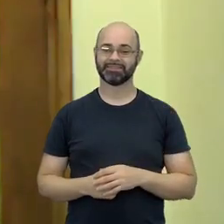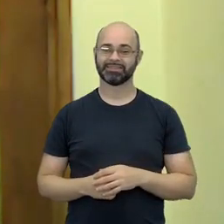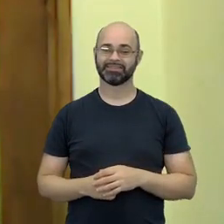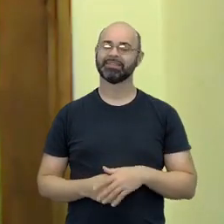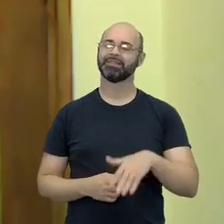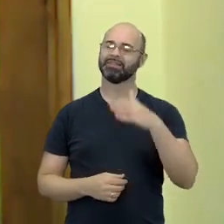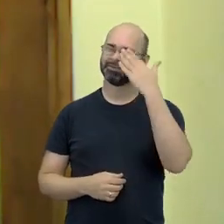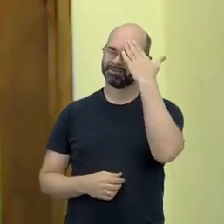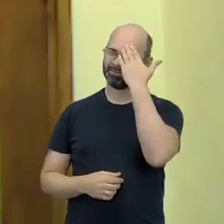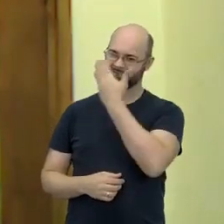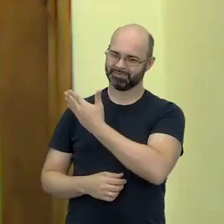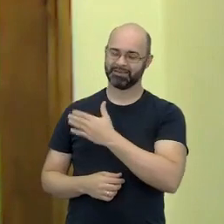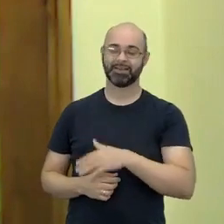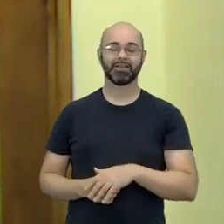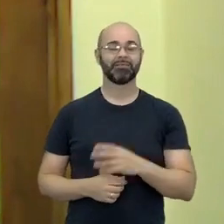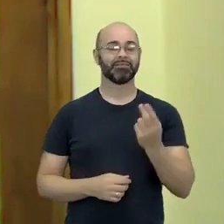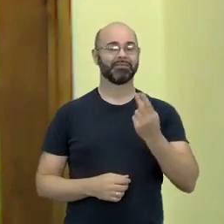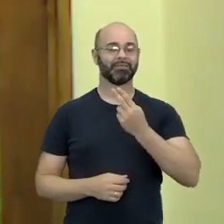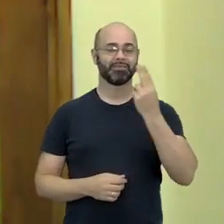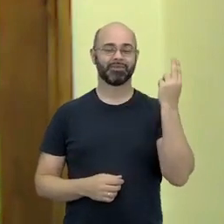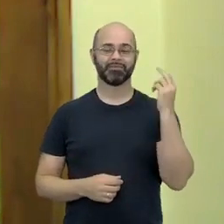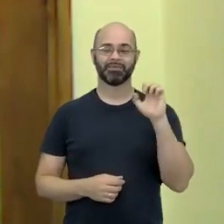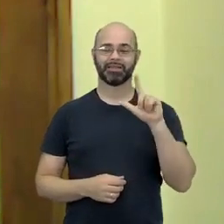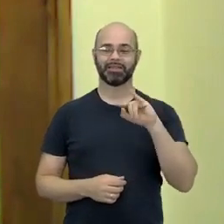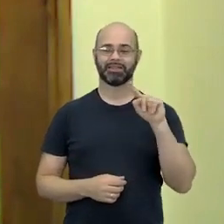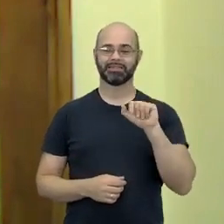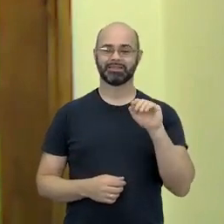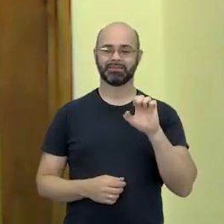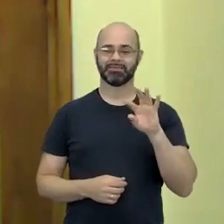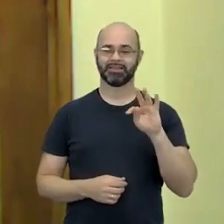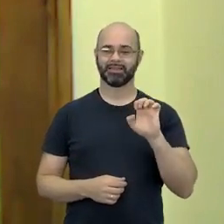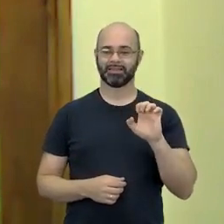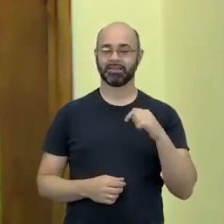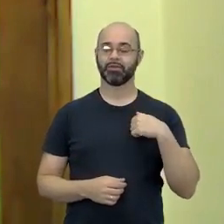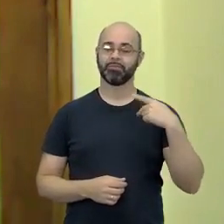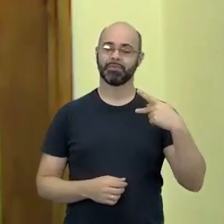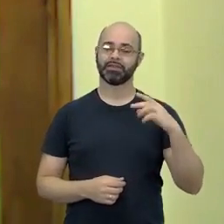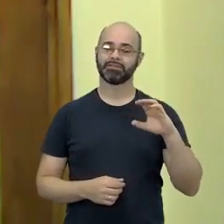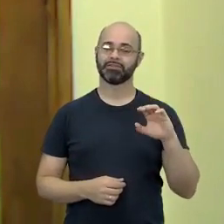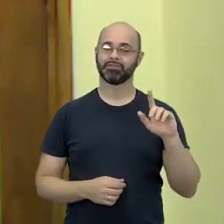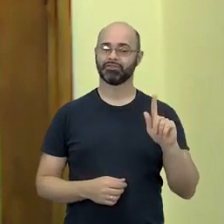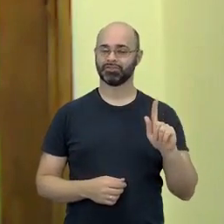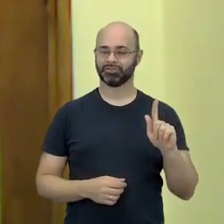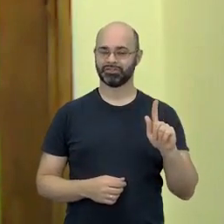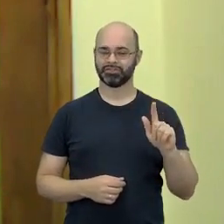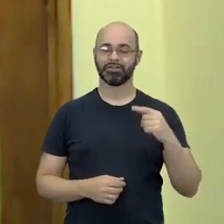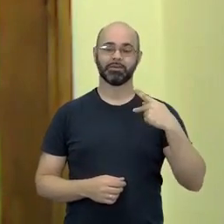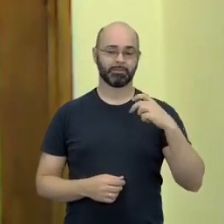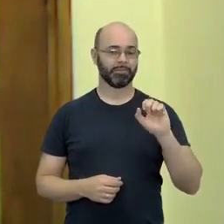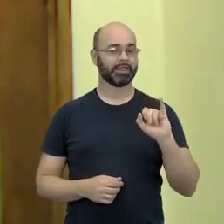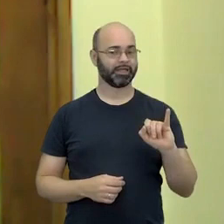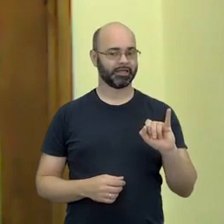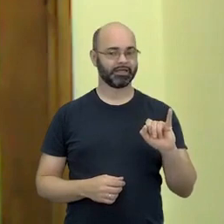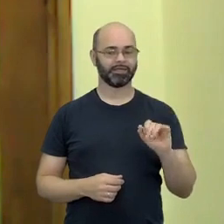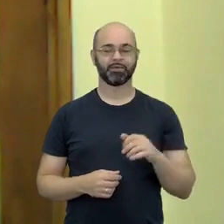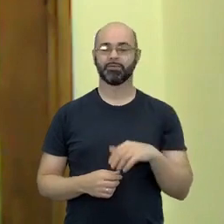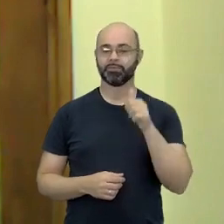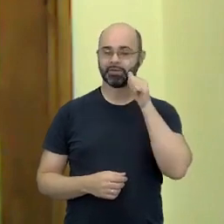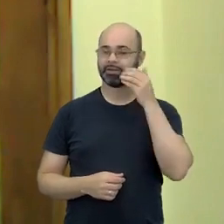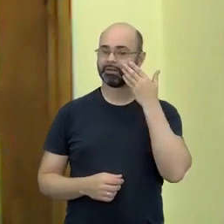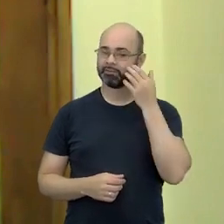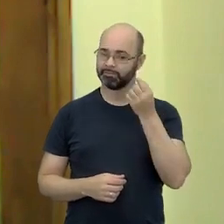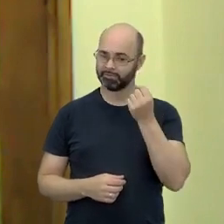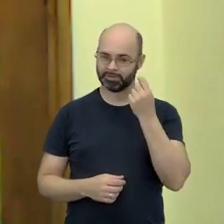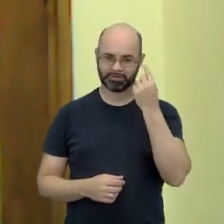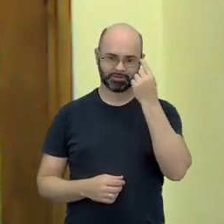Elizabeth Azevedo, sou PCG na escola PEI, né? Atuo na PEI. Sou uma mulher branca, tenho cabelos e olhos castanhos